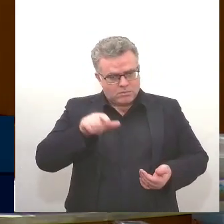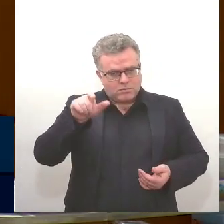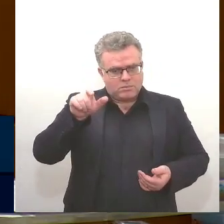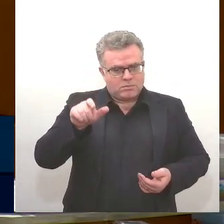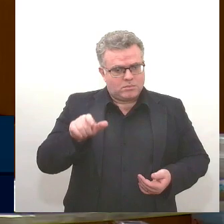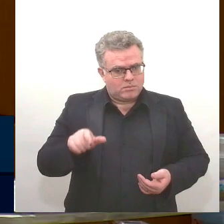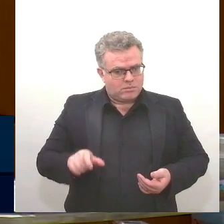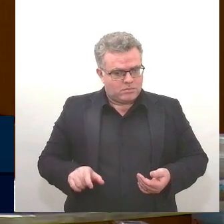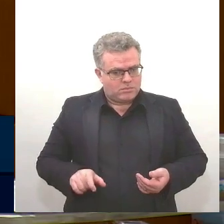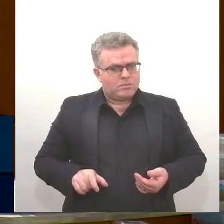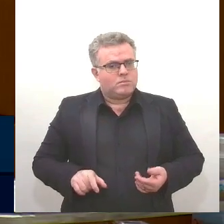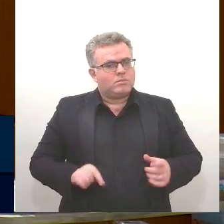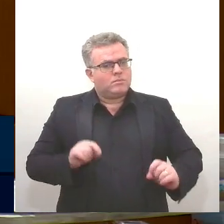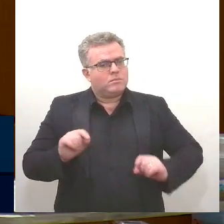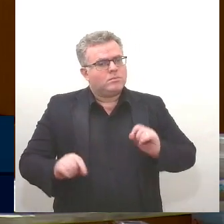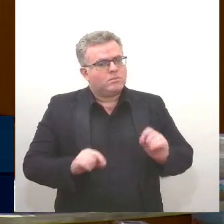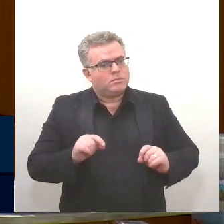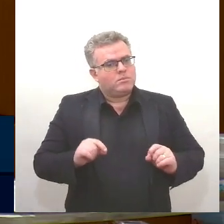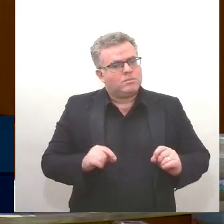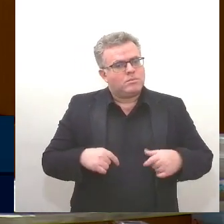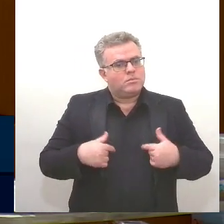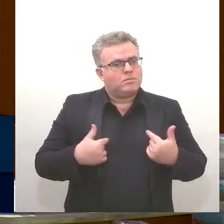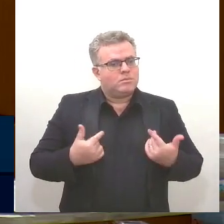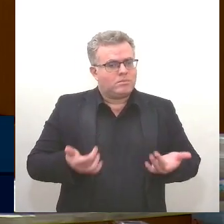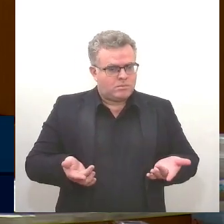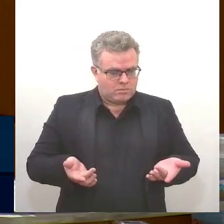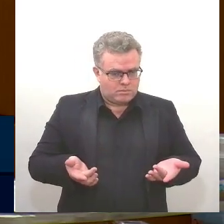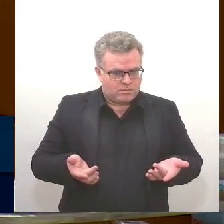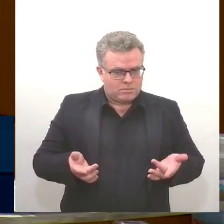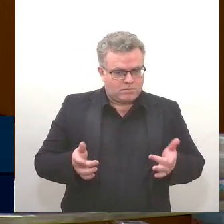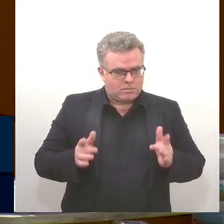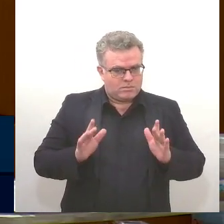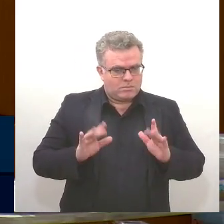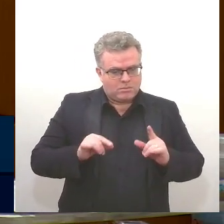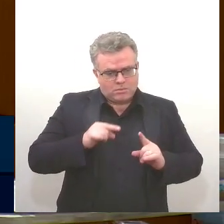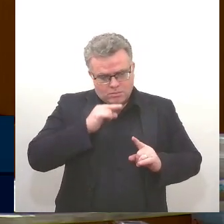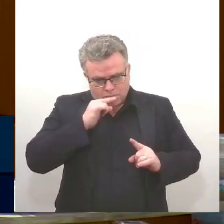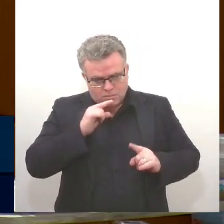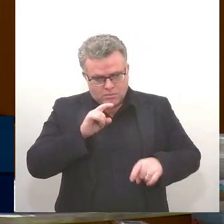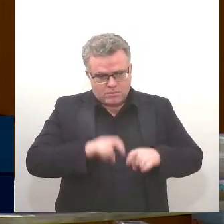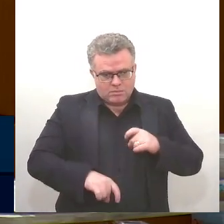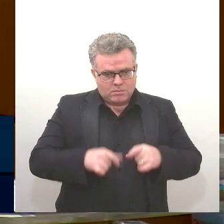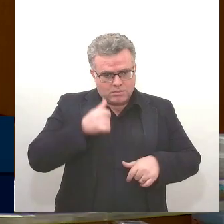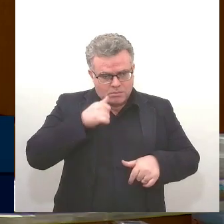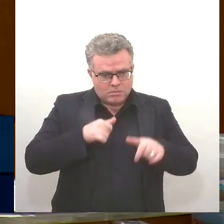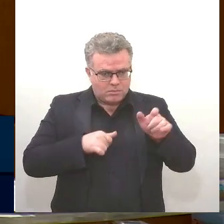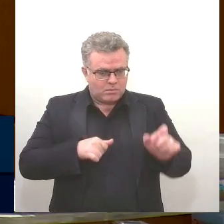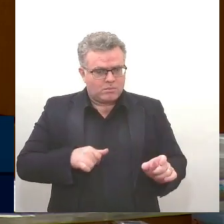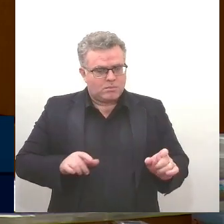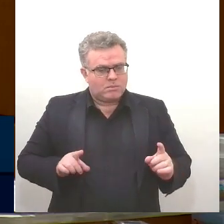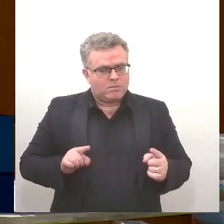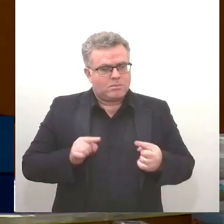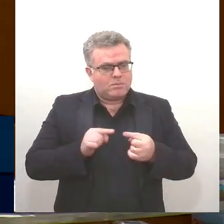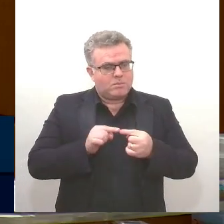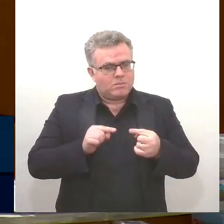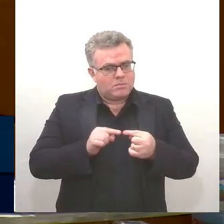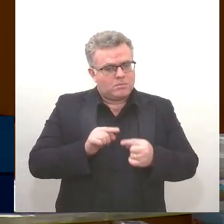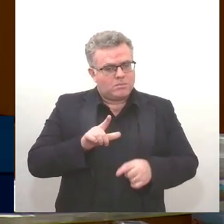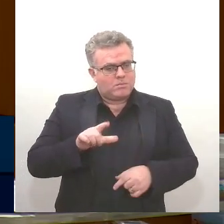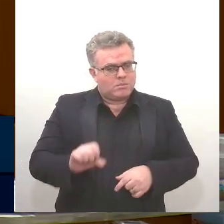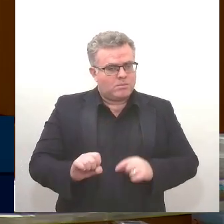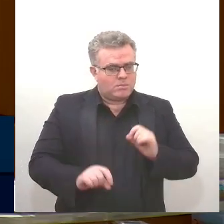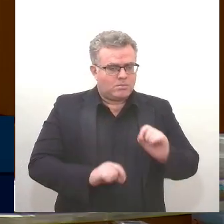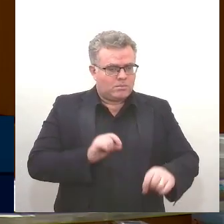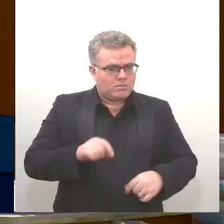tem relação seja afetiva sexual com outras mulheres né Podem ser mulheres tras com outras